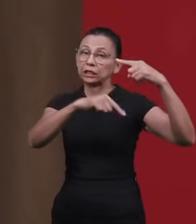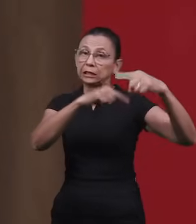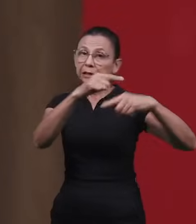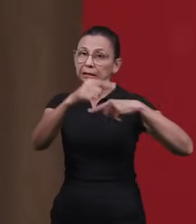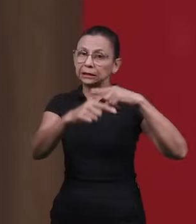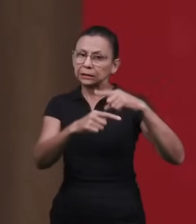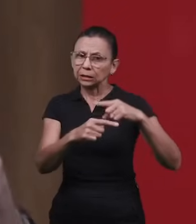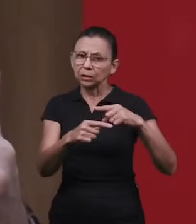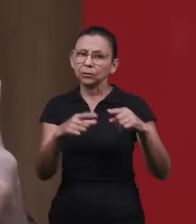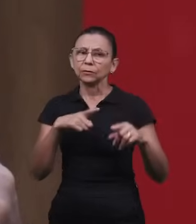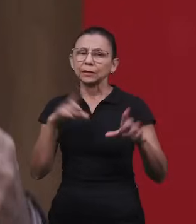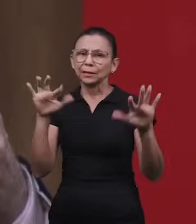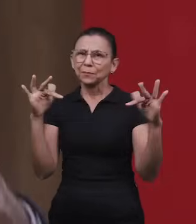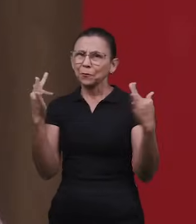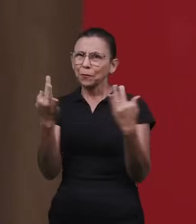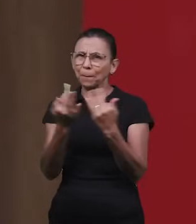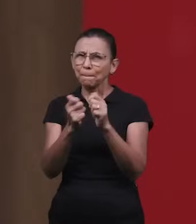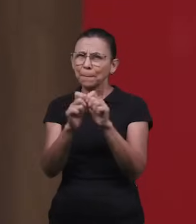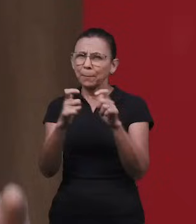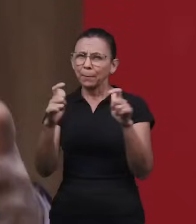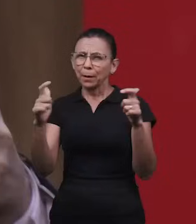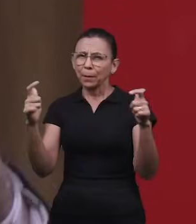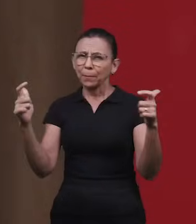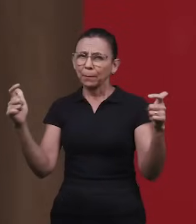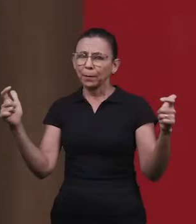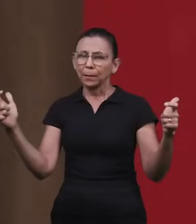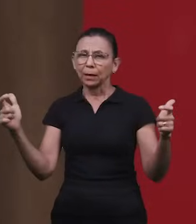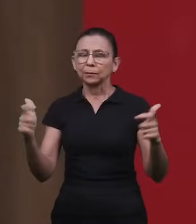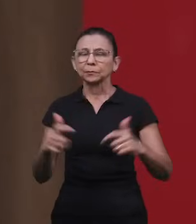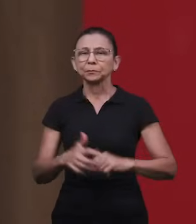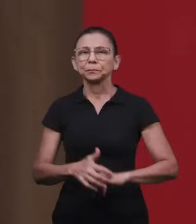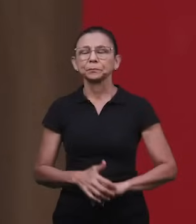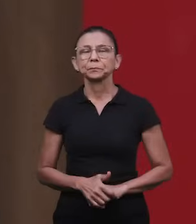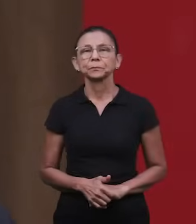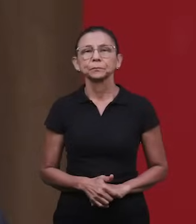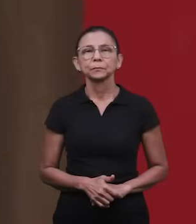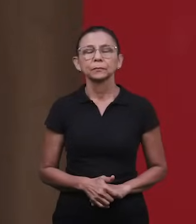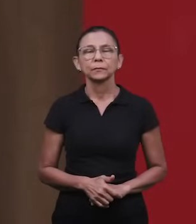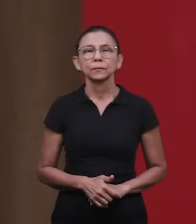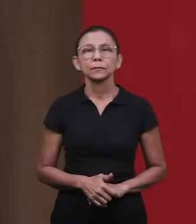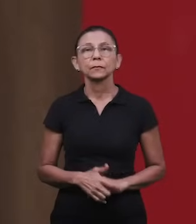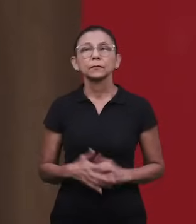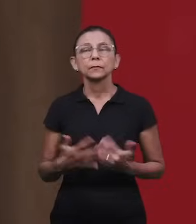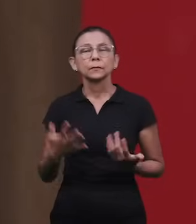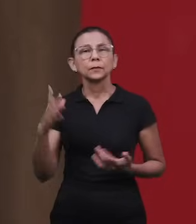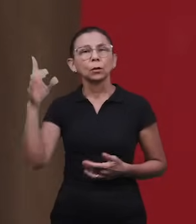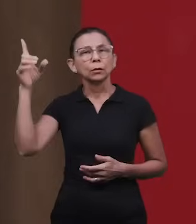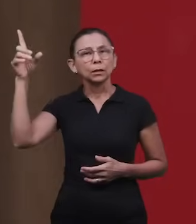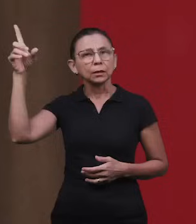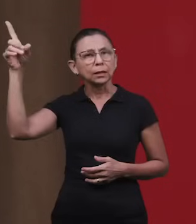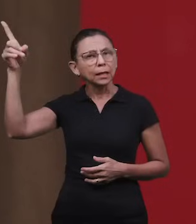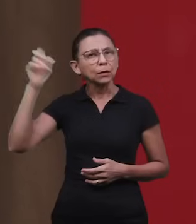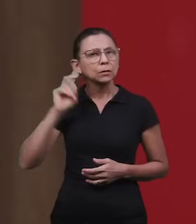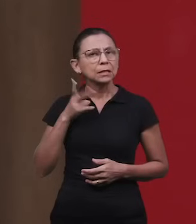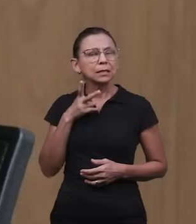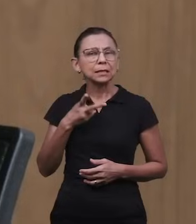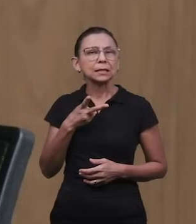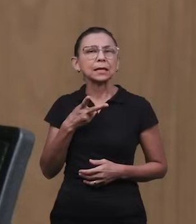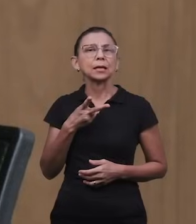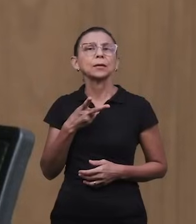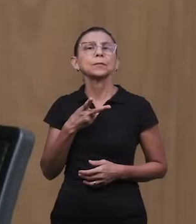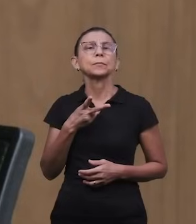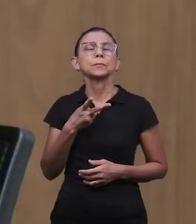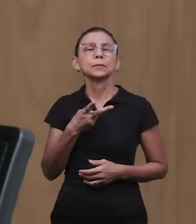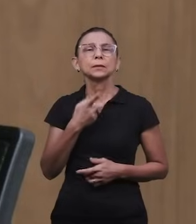promessa daquilo que Deus havia feito, que é a família. Então a família está debaixo do interesse de Deus de abençoar. Então Deus tem